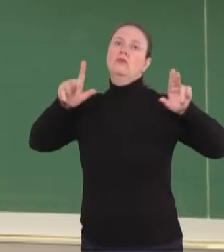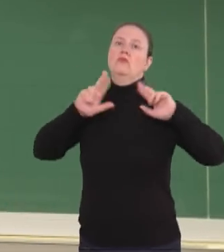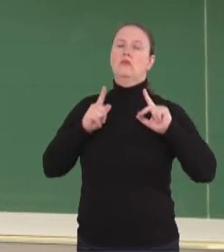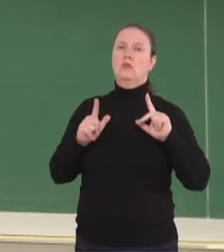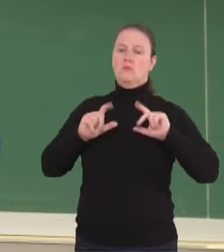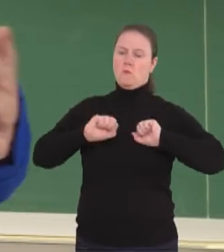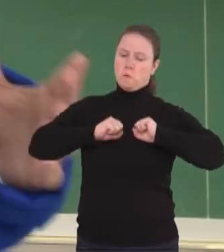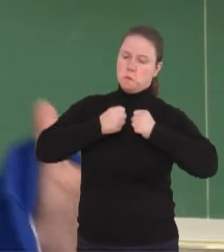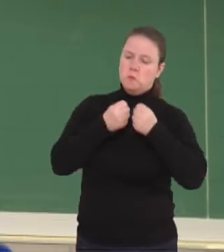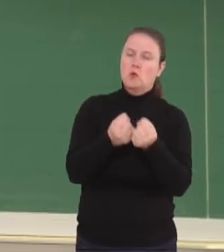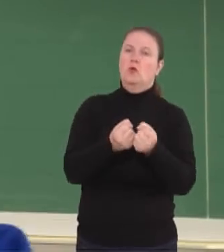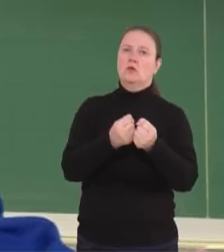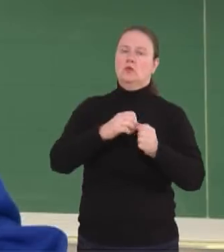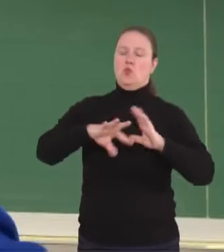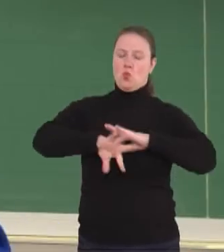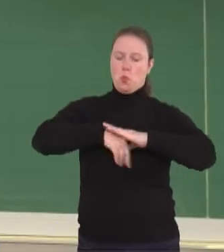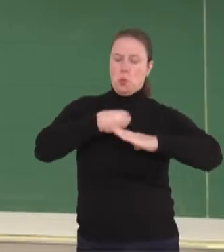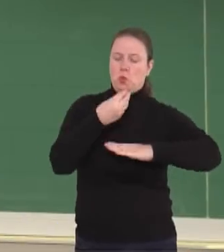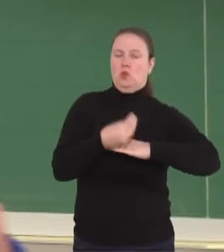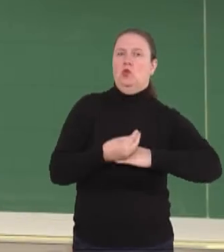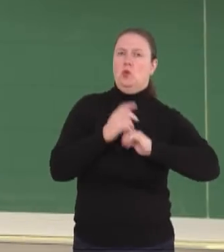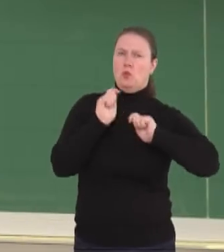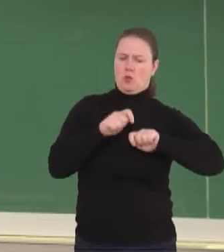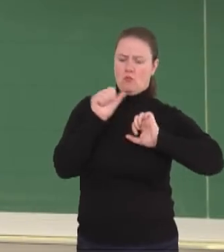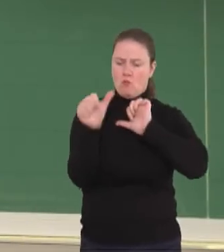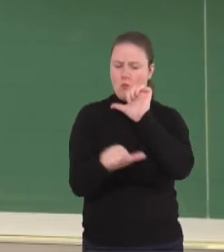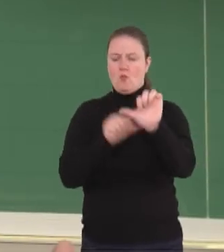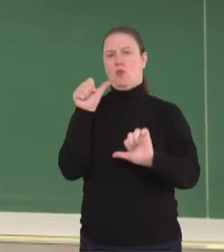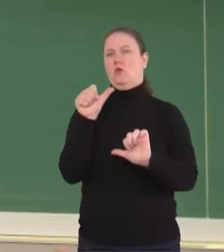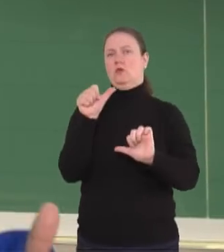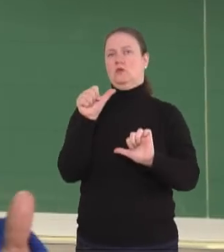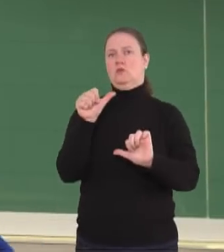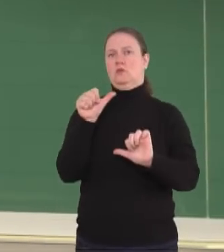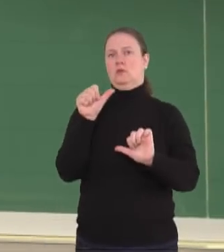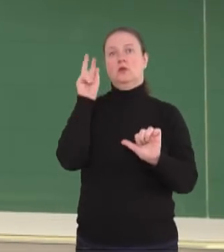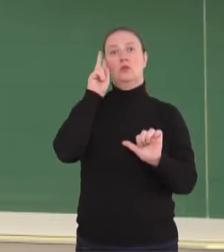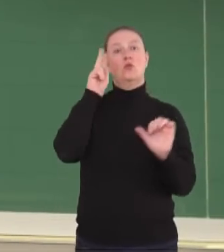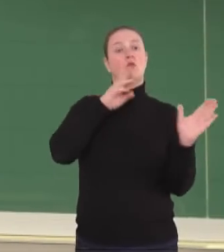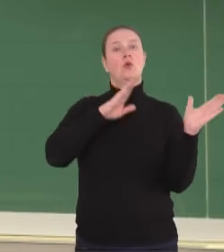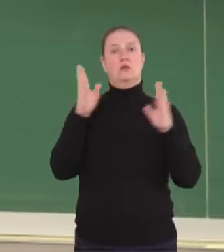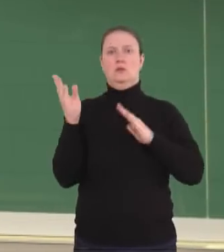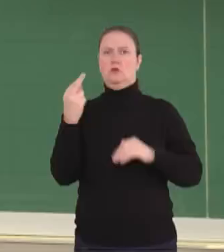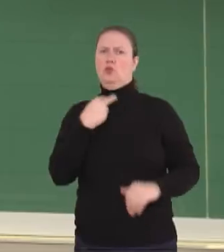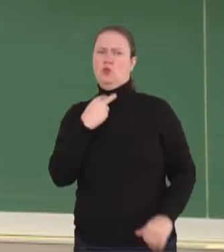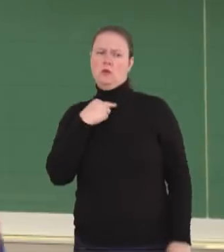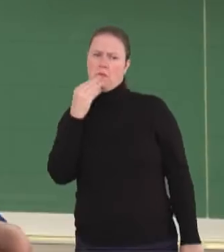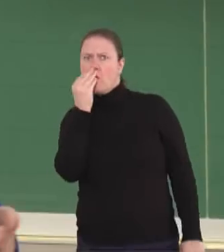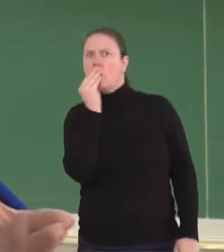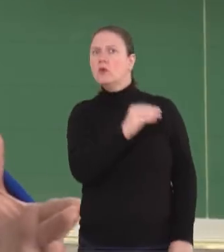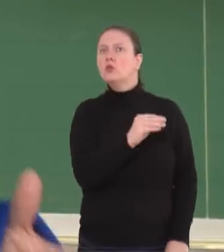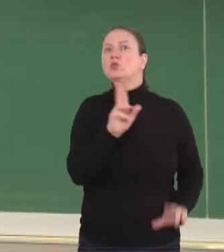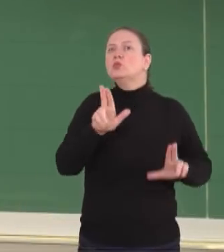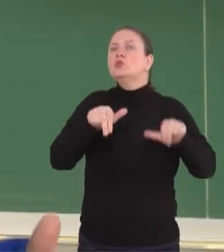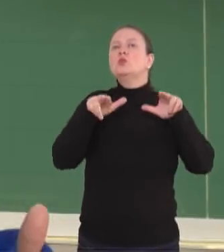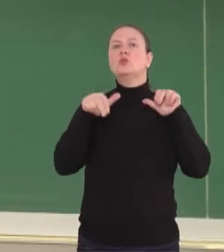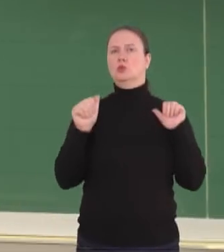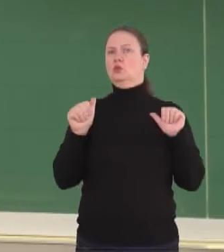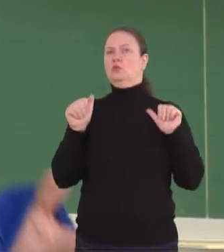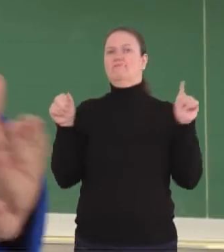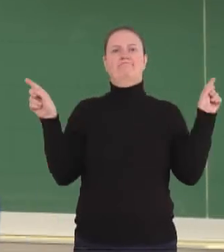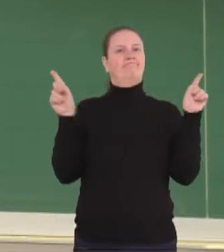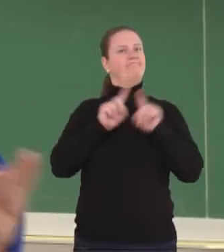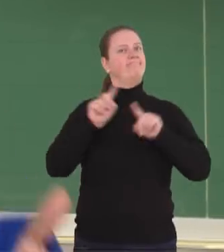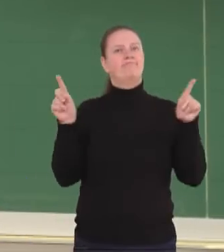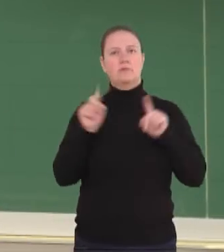ter de repente uma atitude que pode mudar tudo. Então, jamais podemos menosprezar a capacidade que as pessoas têm de